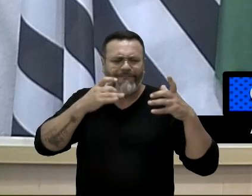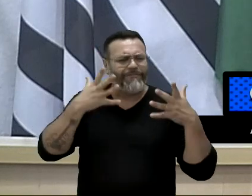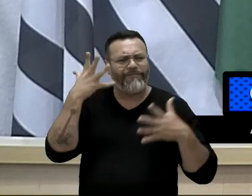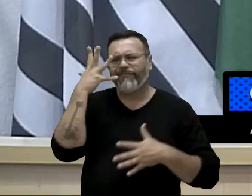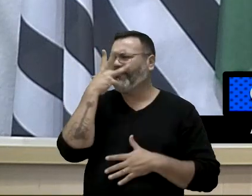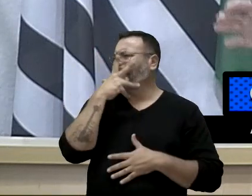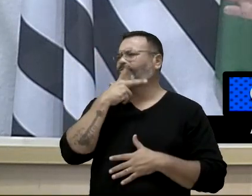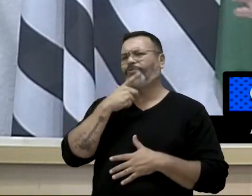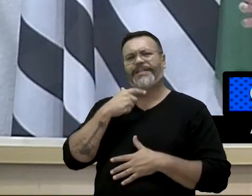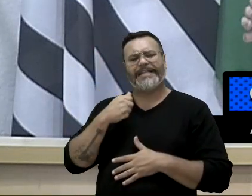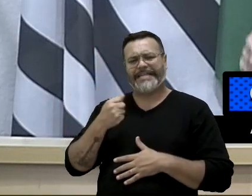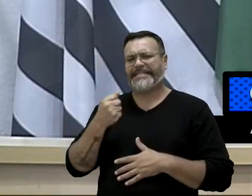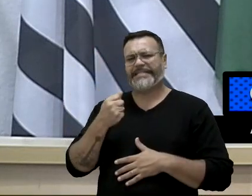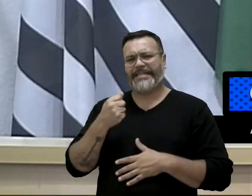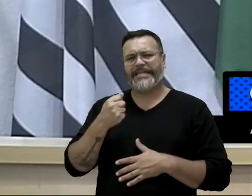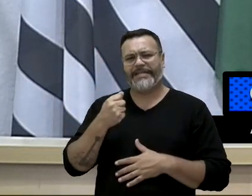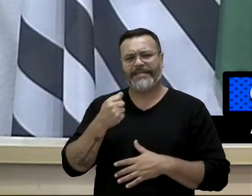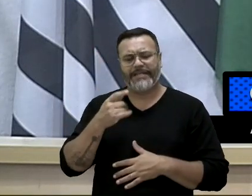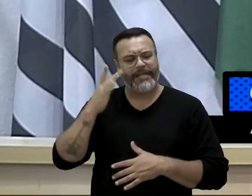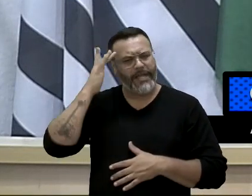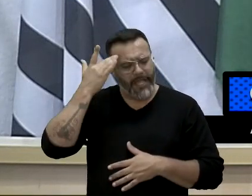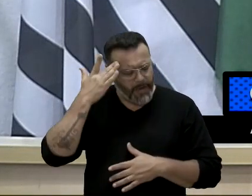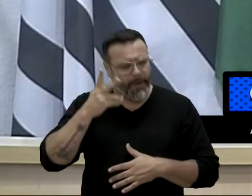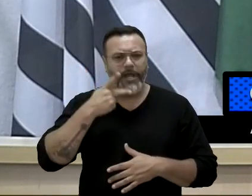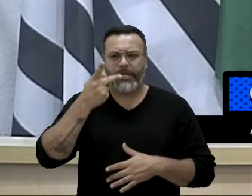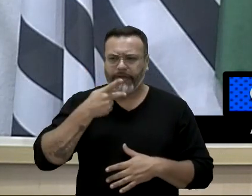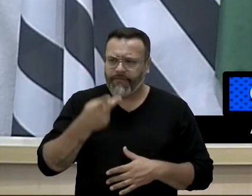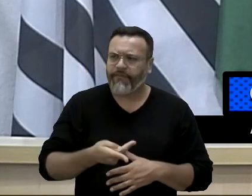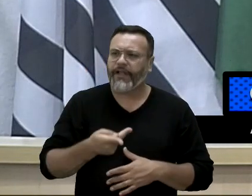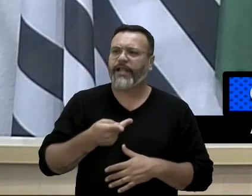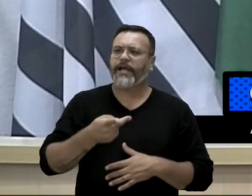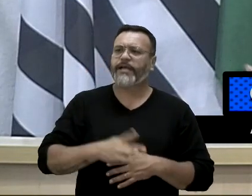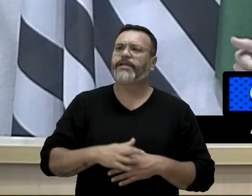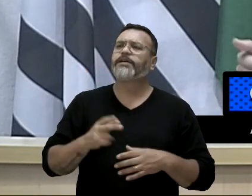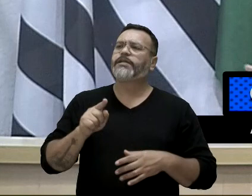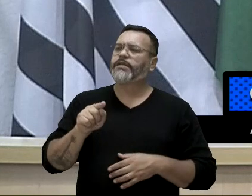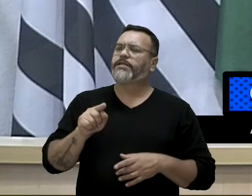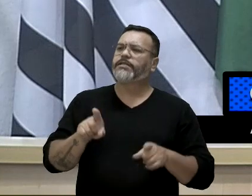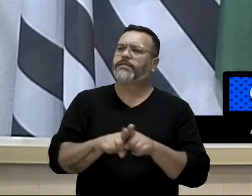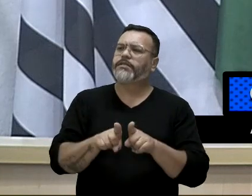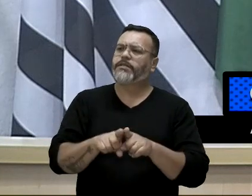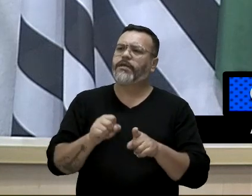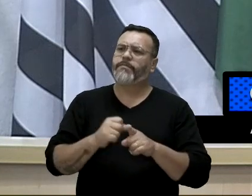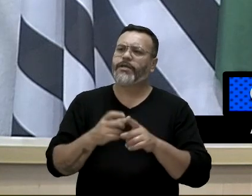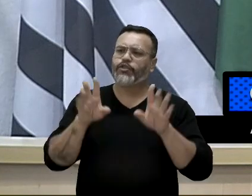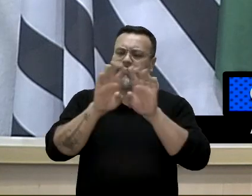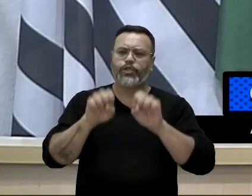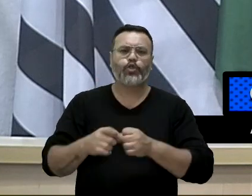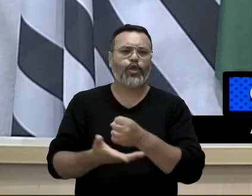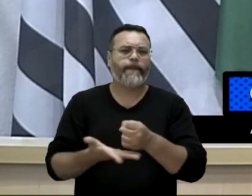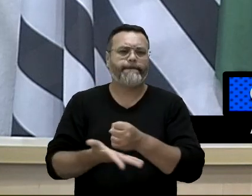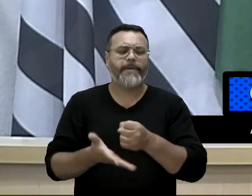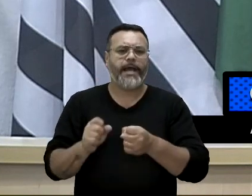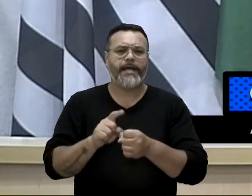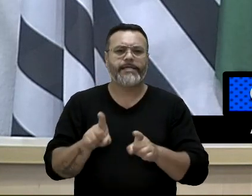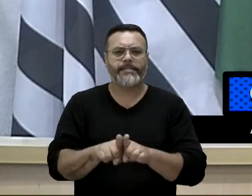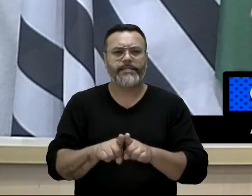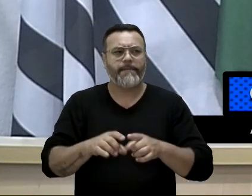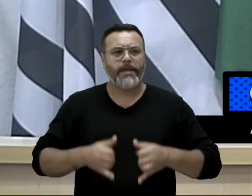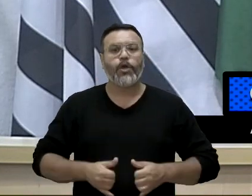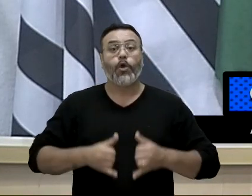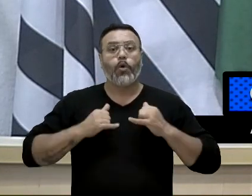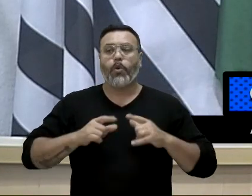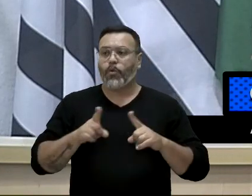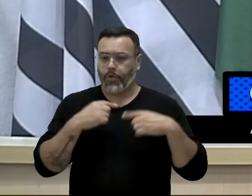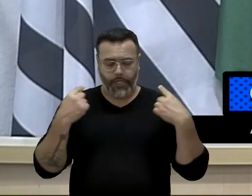que falar disso. Eu acho que o vereador já falou aqui também sobre a questão de infraestrutura, sobre o orgulho que